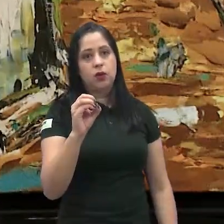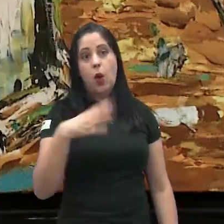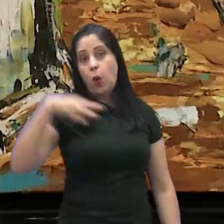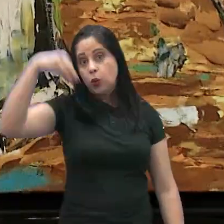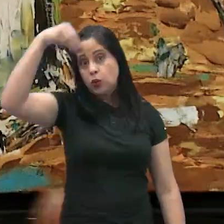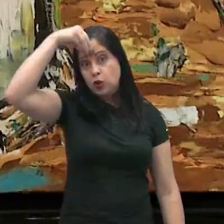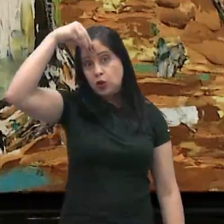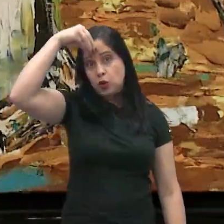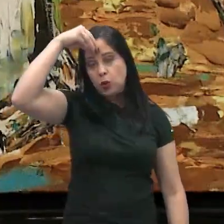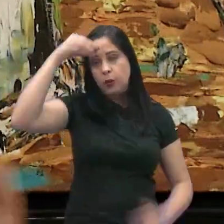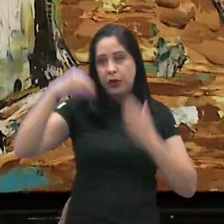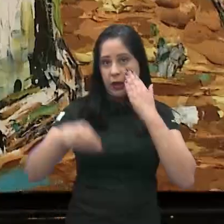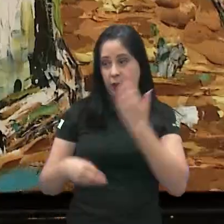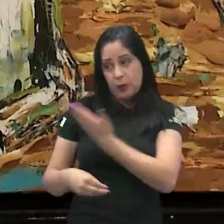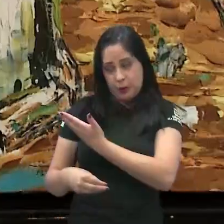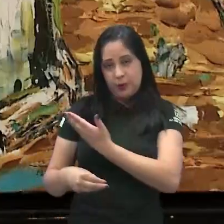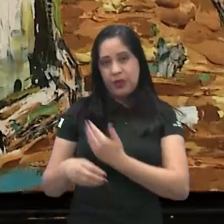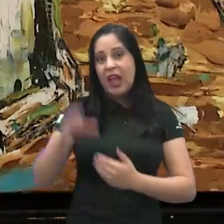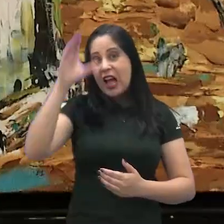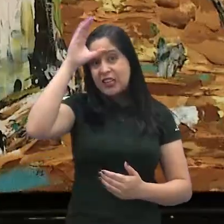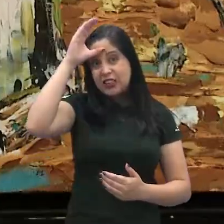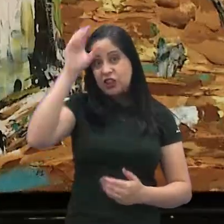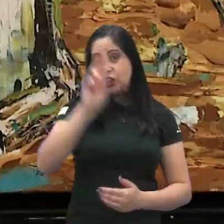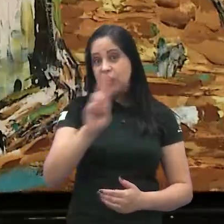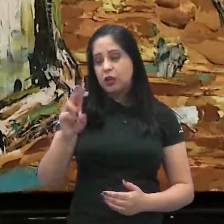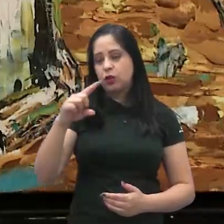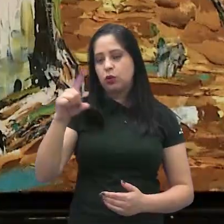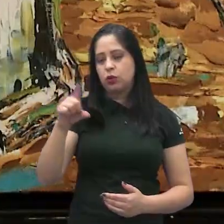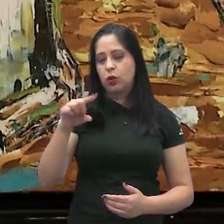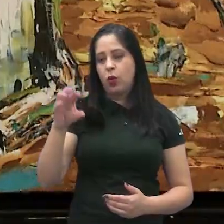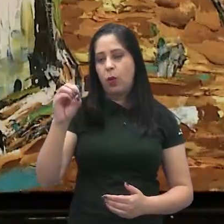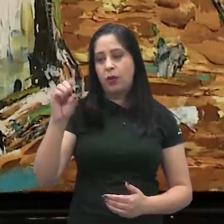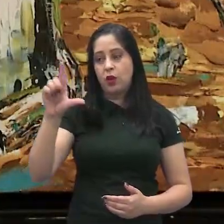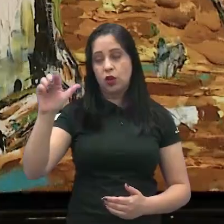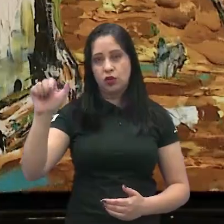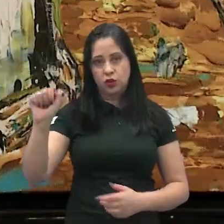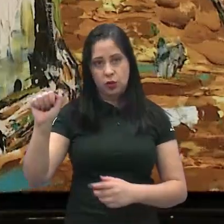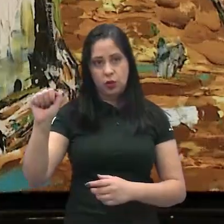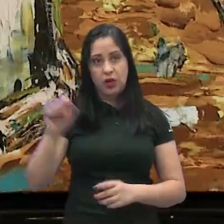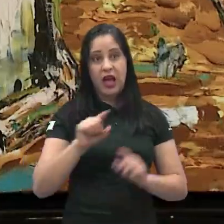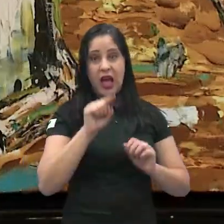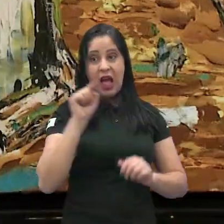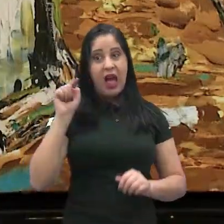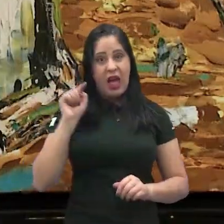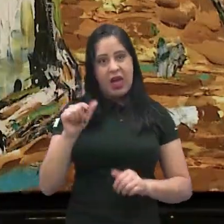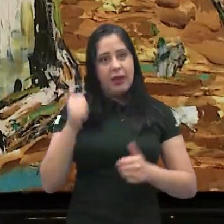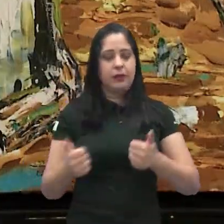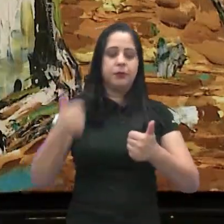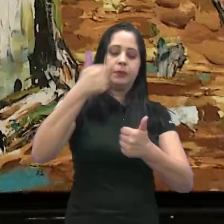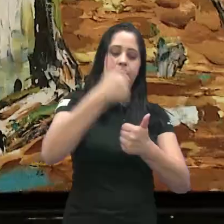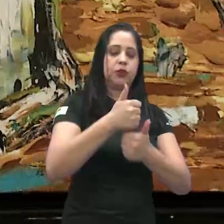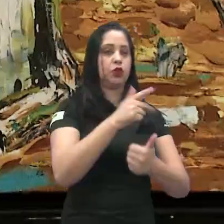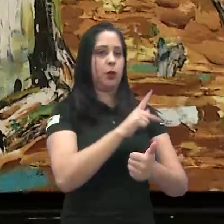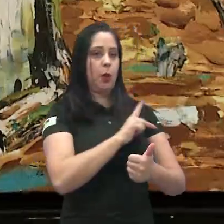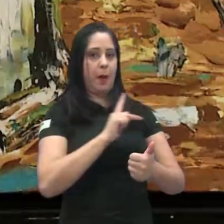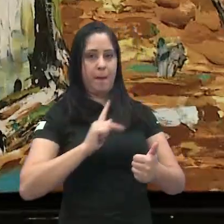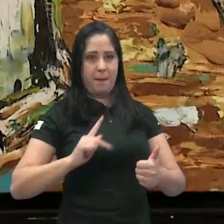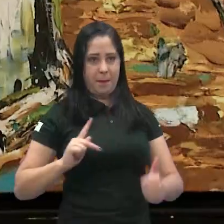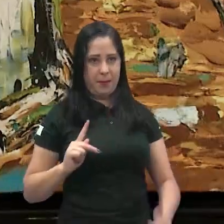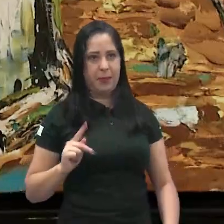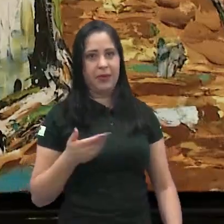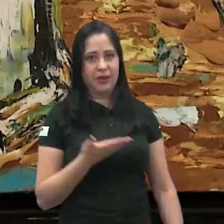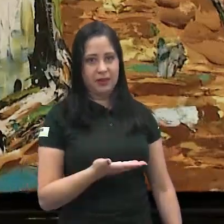da tia Zola, da minha tia-avó Zola, ele assumiu a presidência do Éden Lar e ele